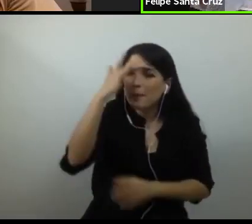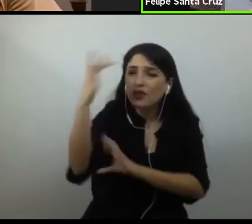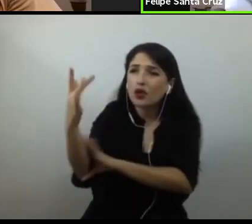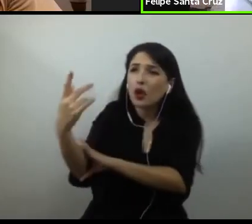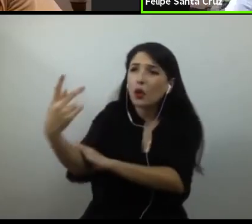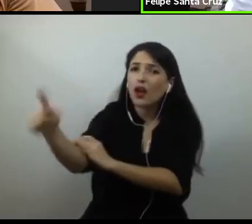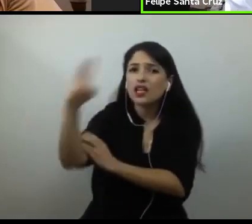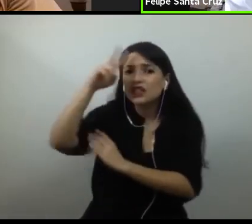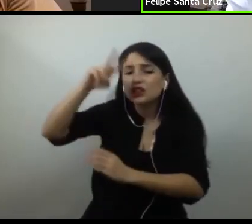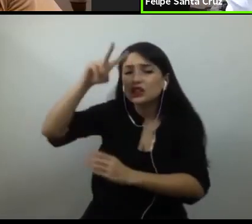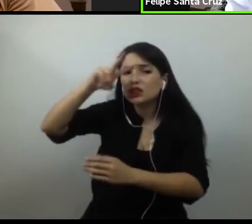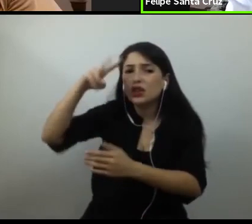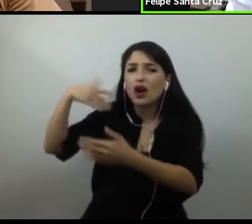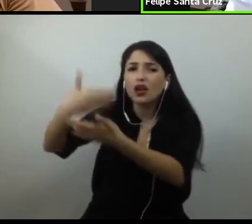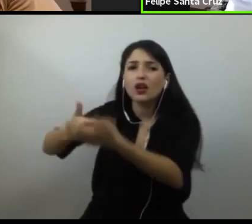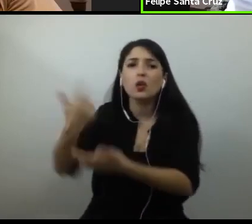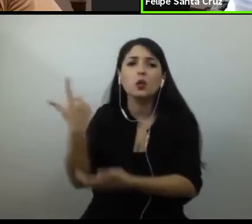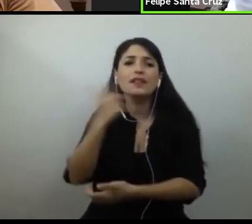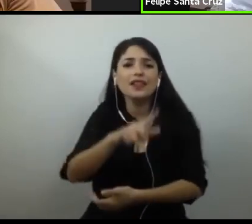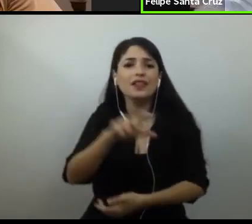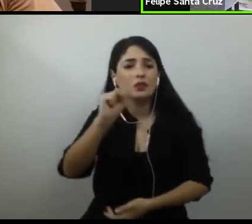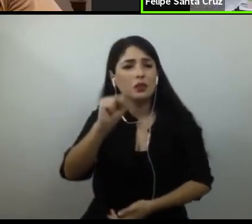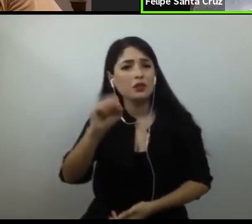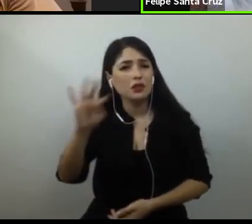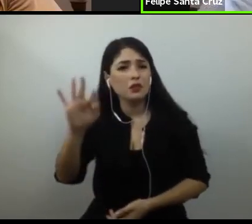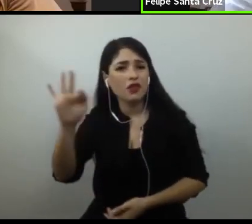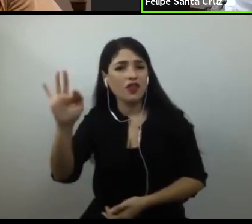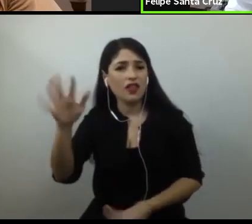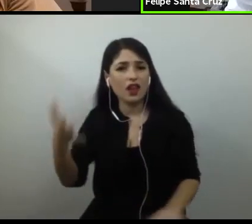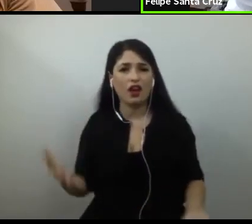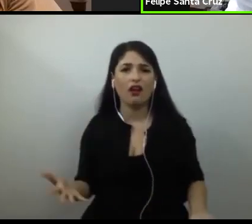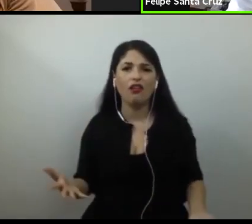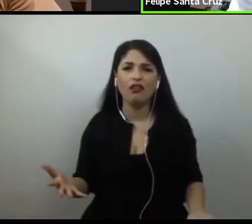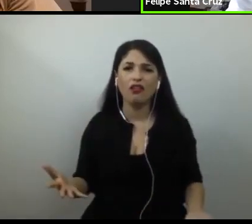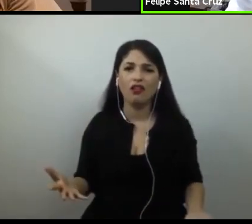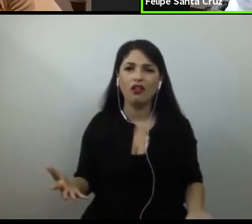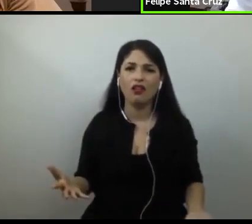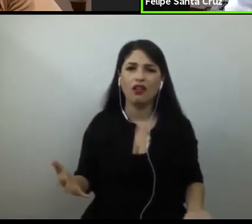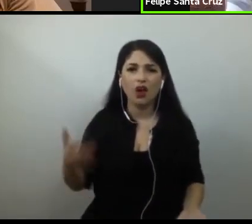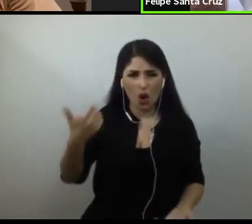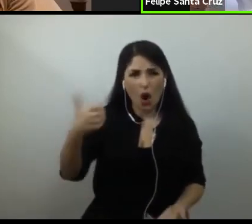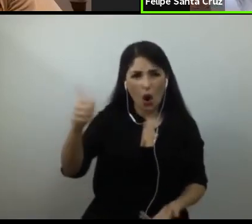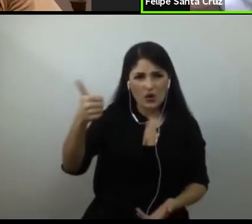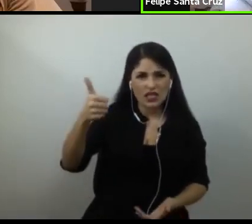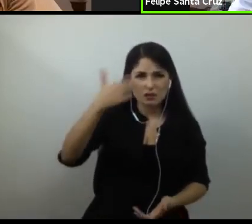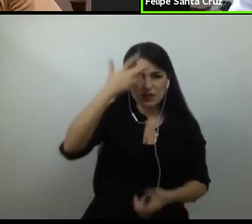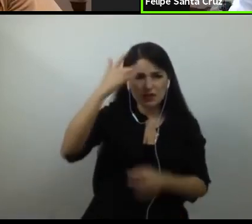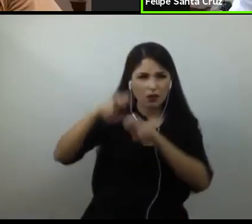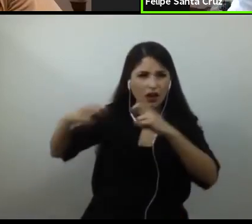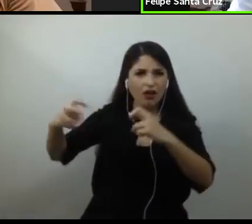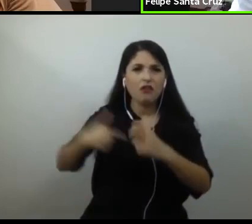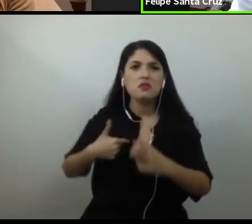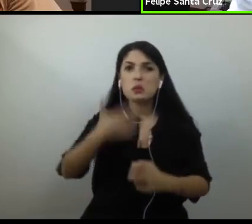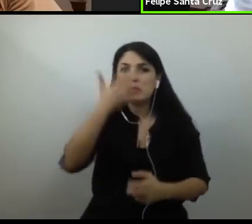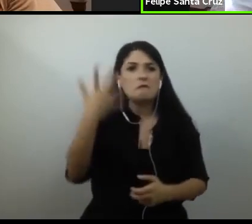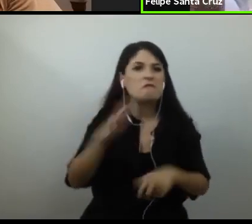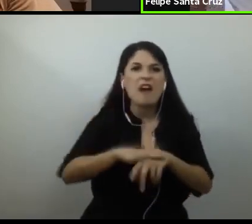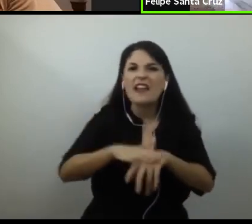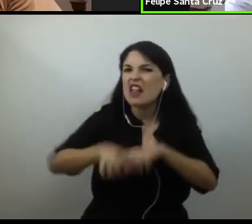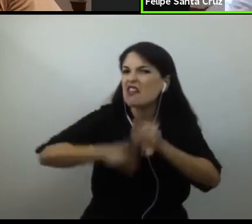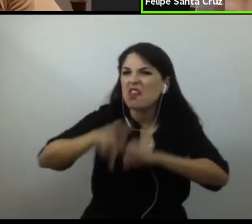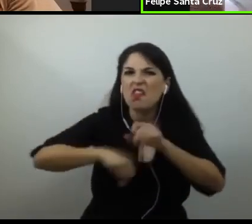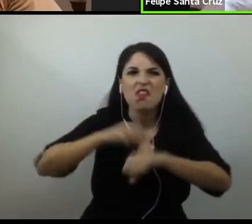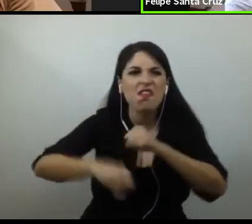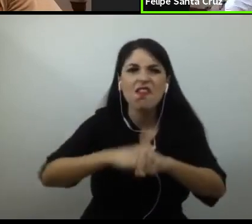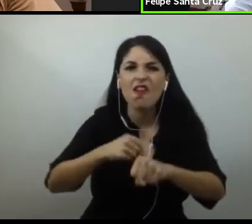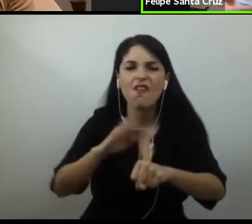para ter uma vaga no Supremo Tribunal Federal, para sentar entre aqueles 11, ser capaz de submeter a sua leitura